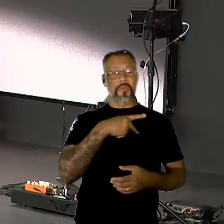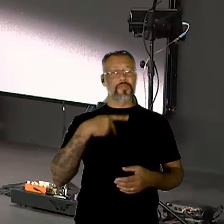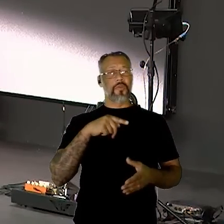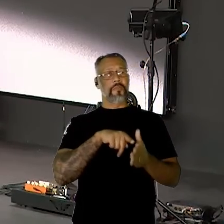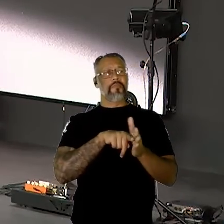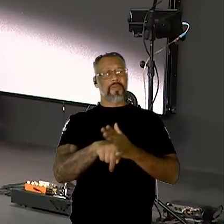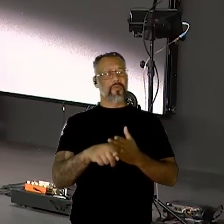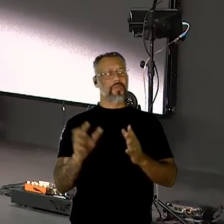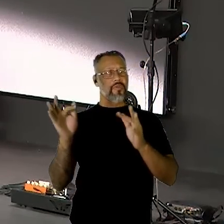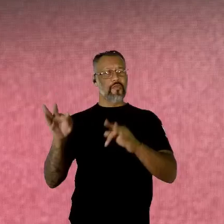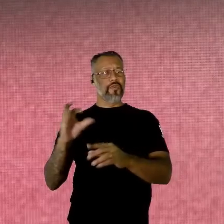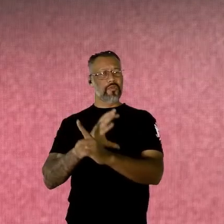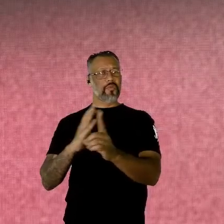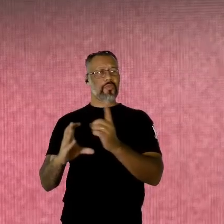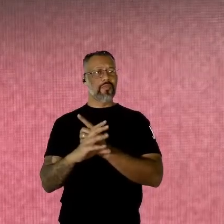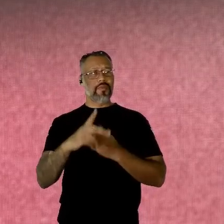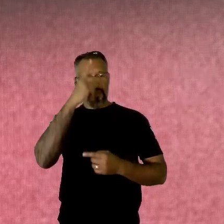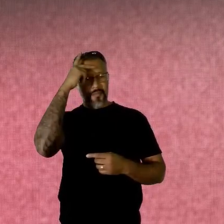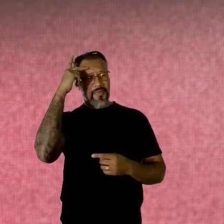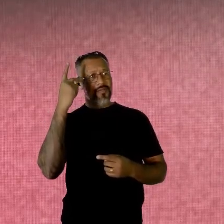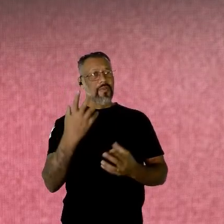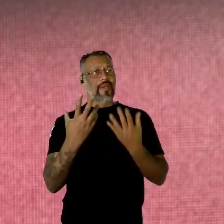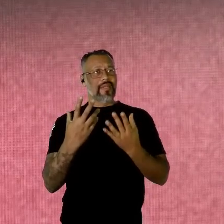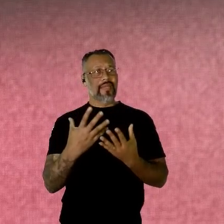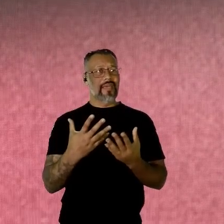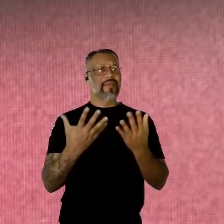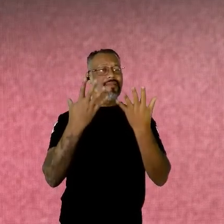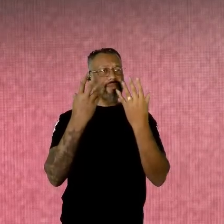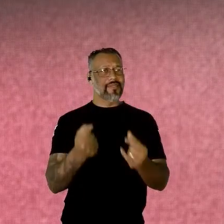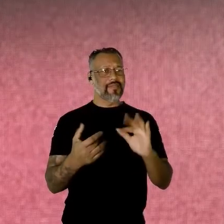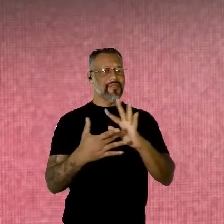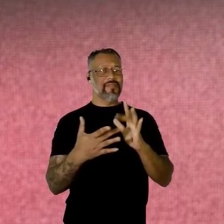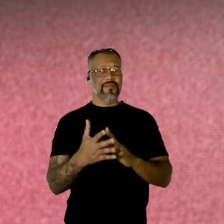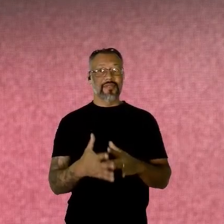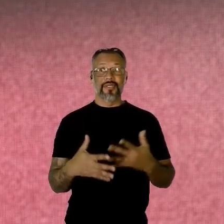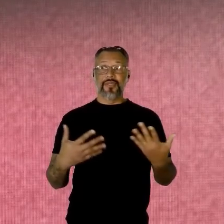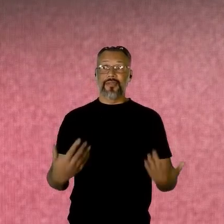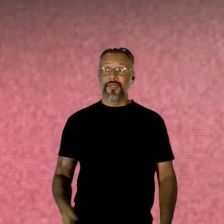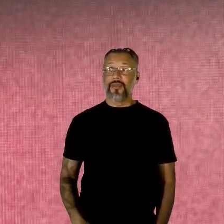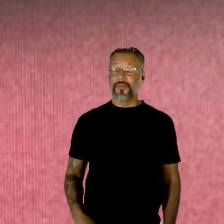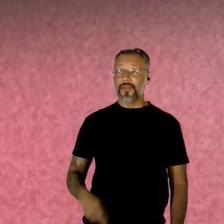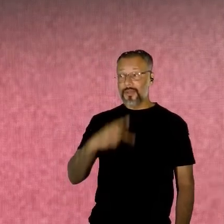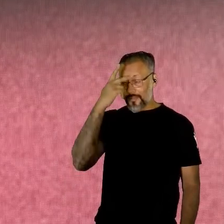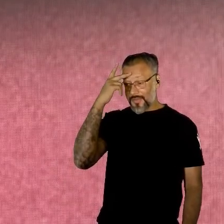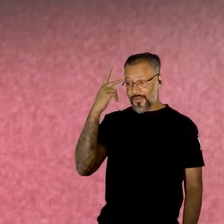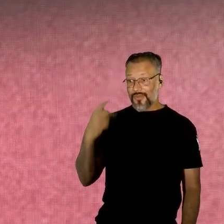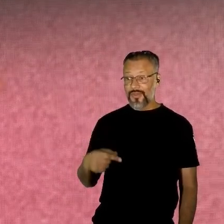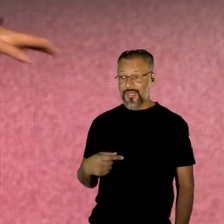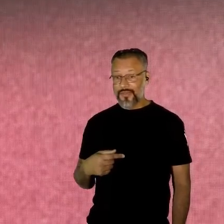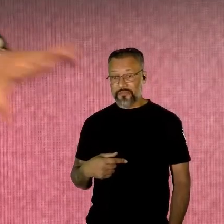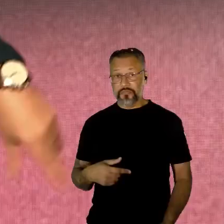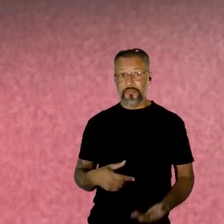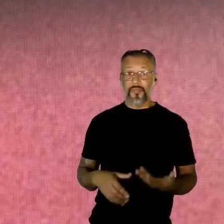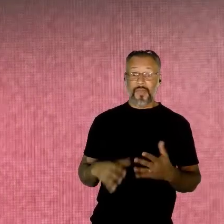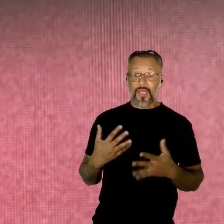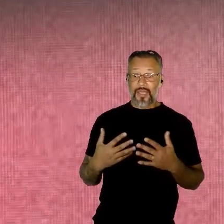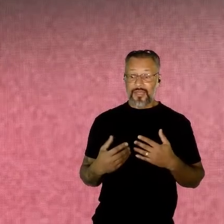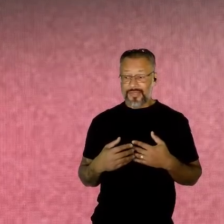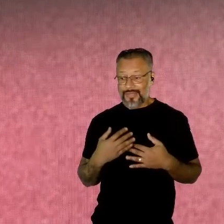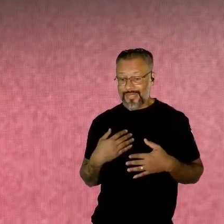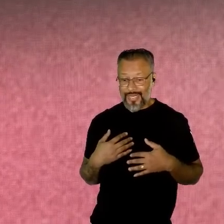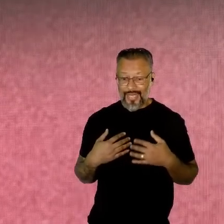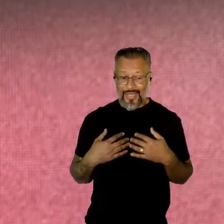Cristo e aí de uma forma muito especial porque alguns até São tímidos e a timidez fica de lado o passado